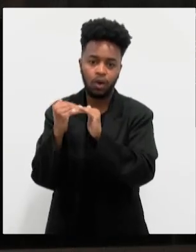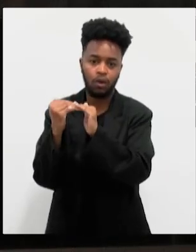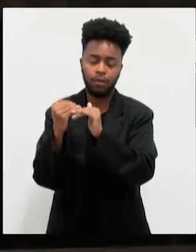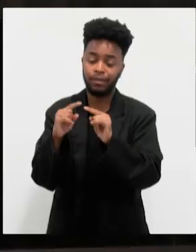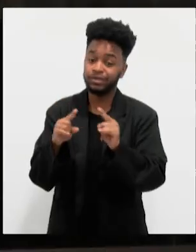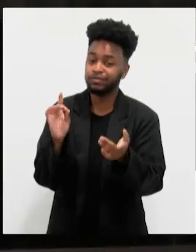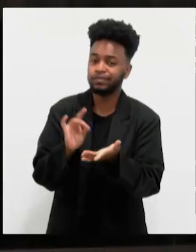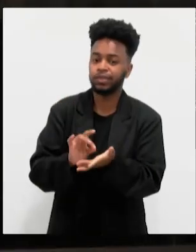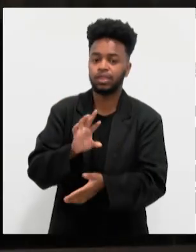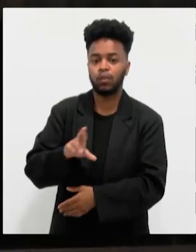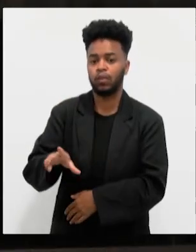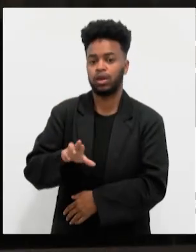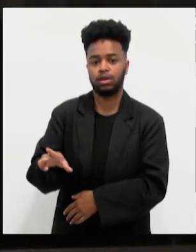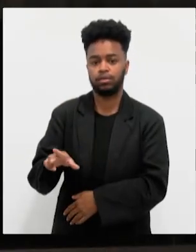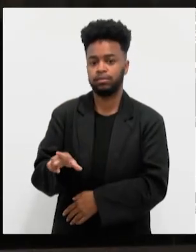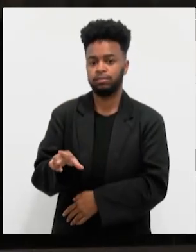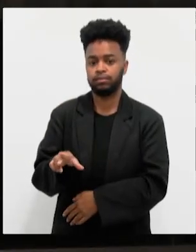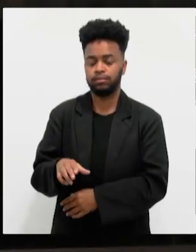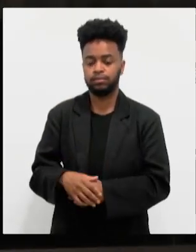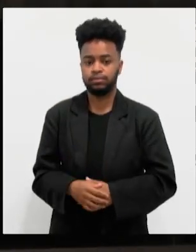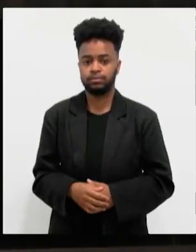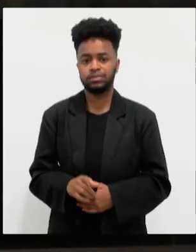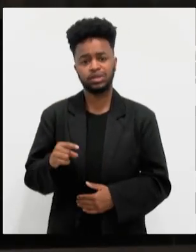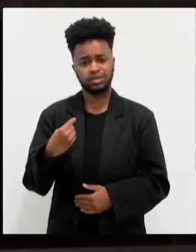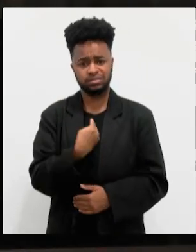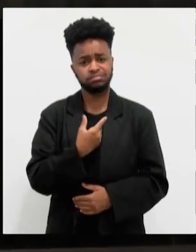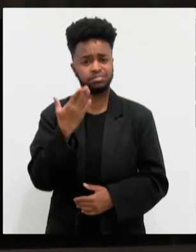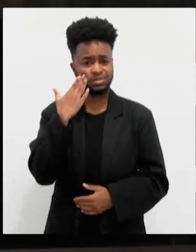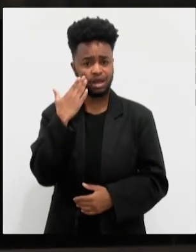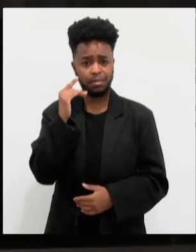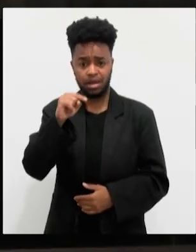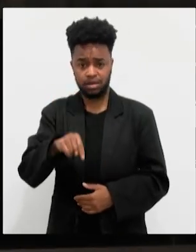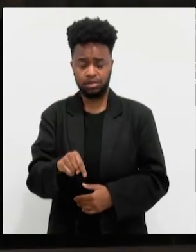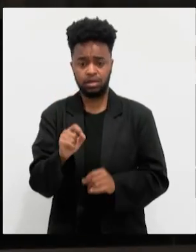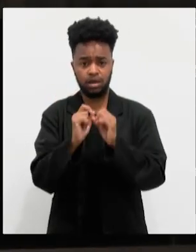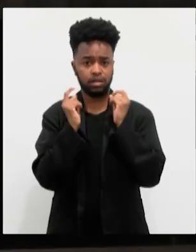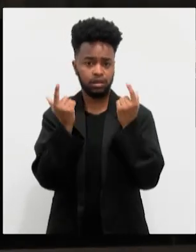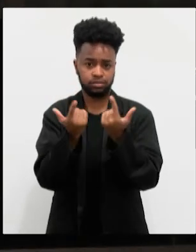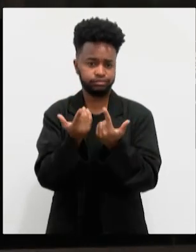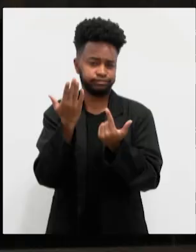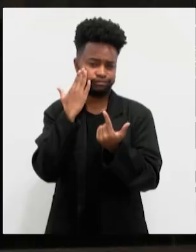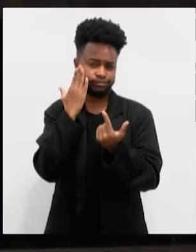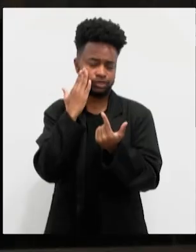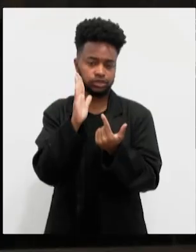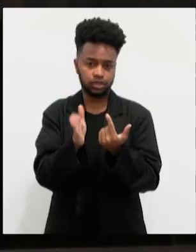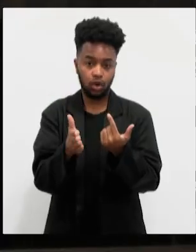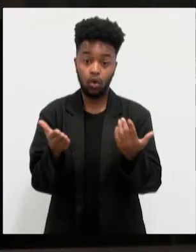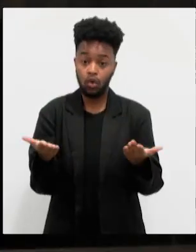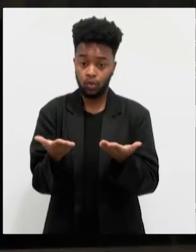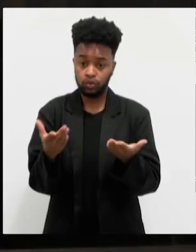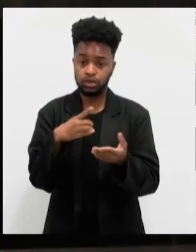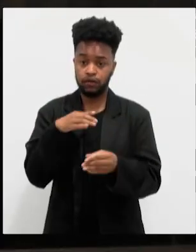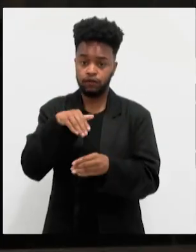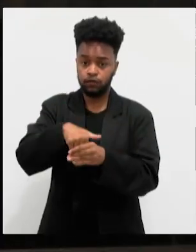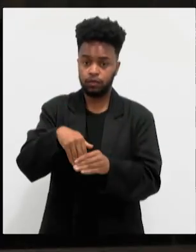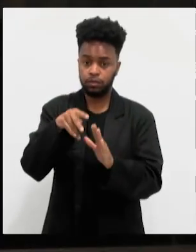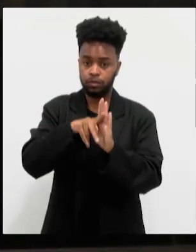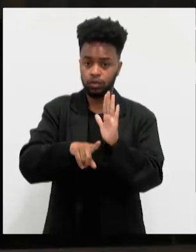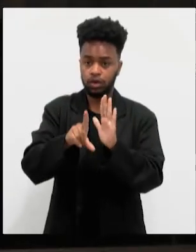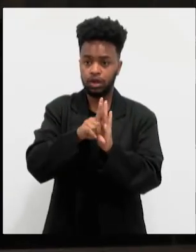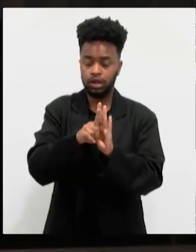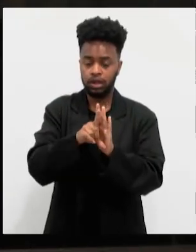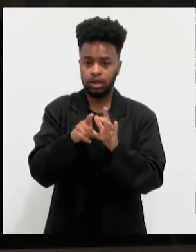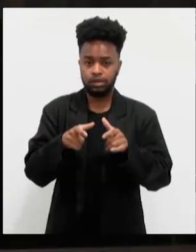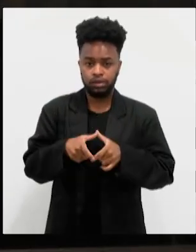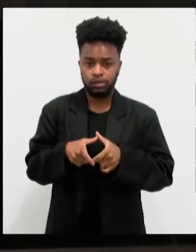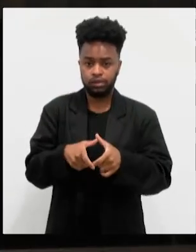iguais. Nós sabemos isso aqui dentro do plenário. Hoje será votado aqui um projeto de um título